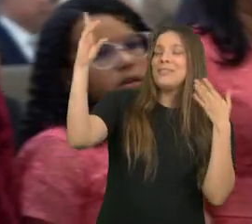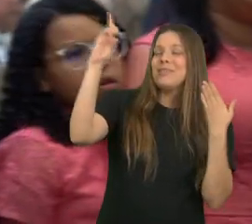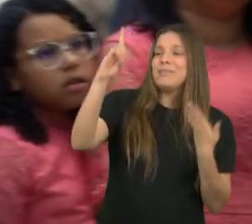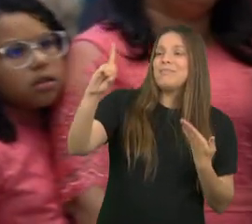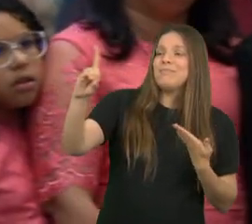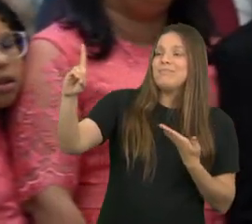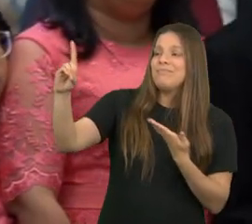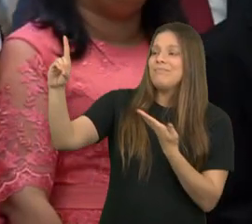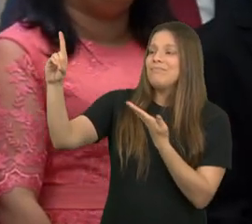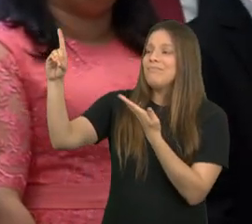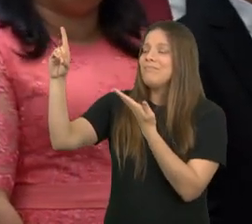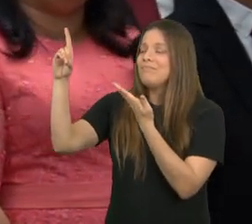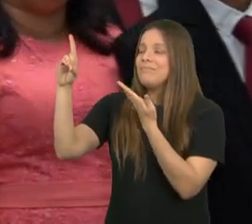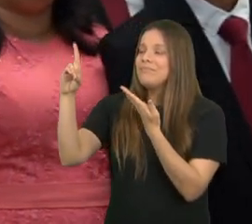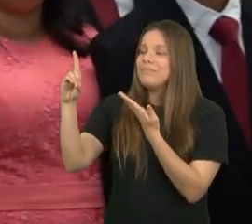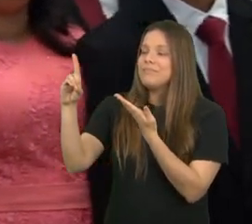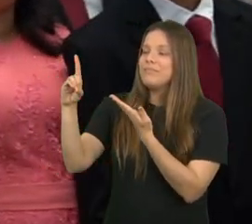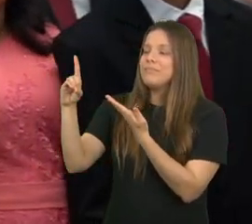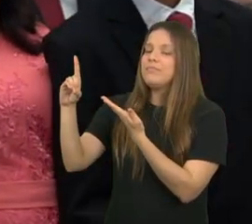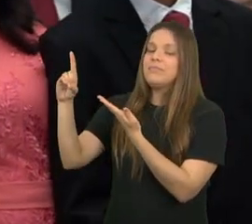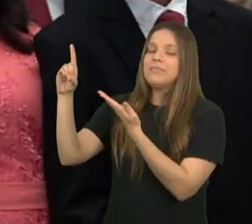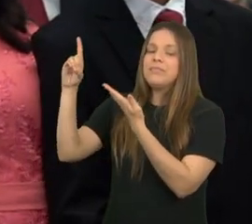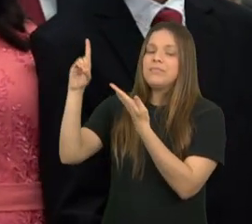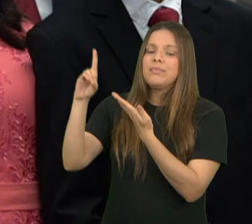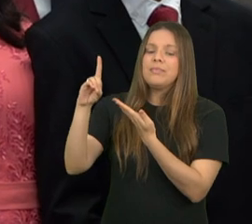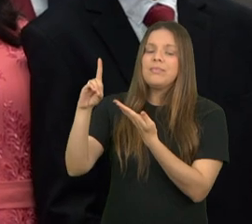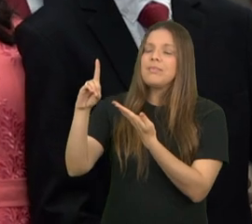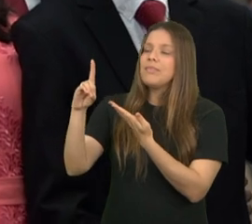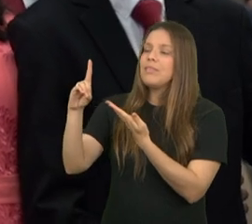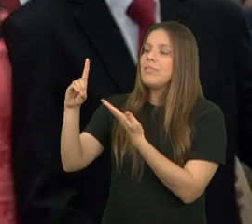el Señor,